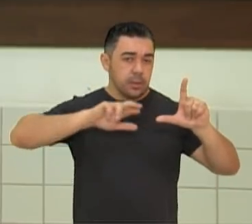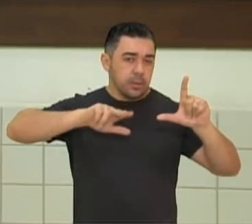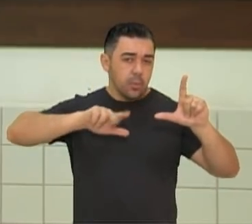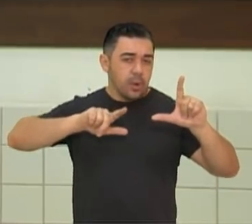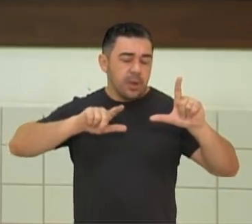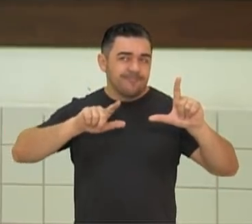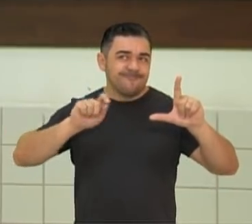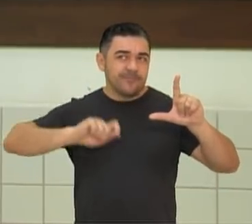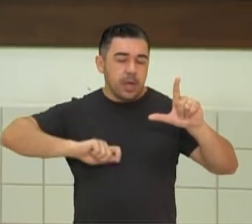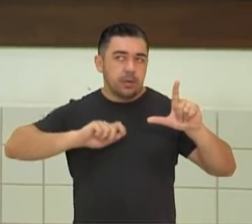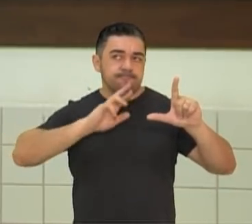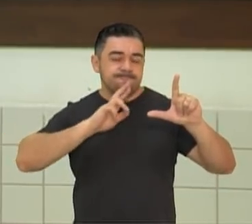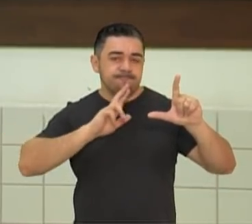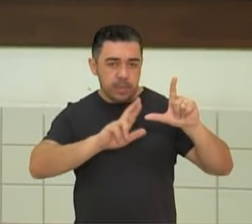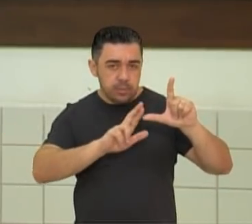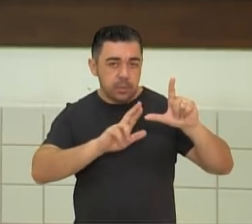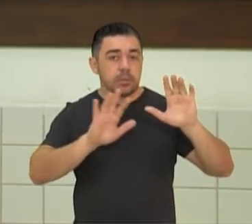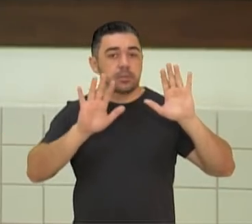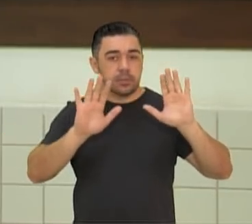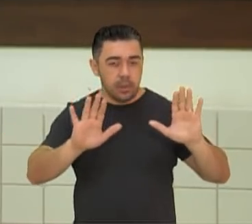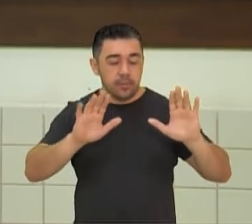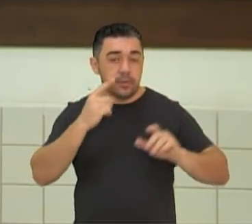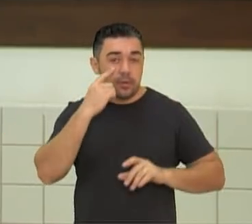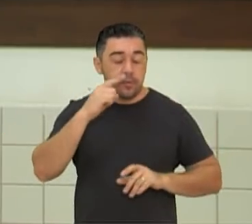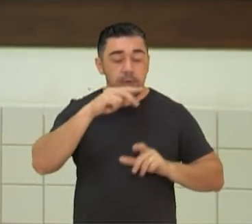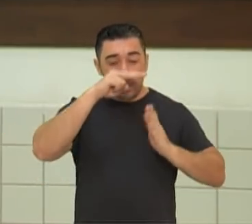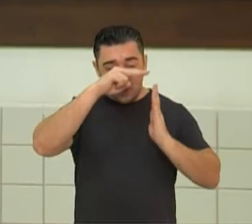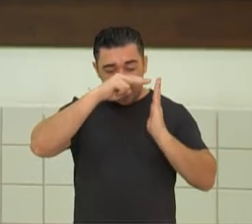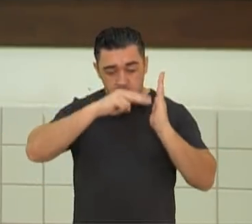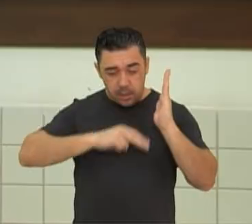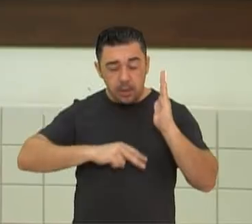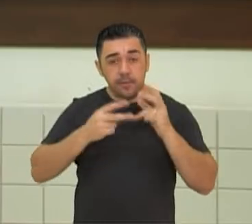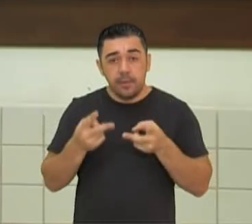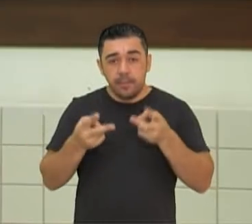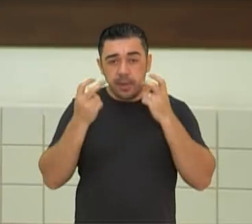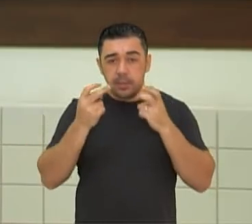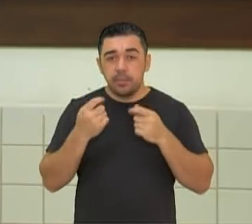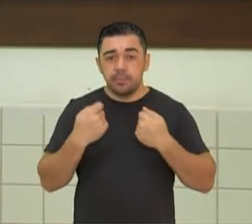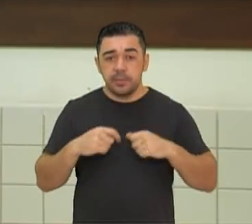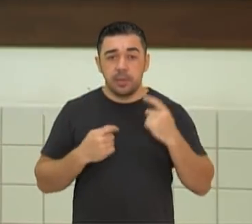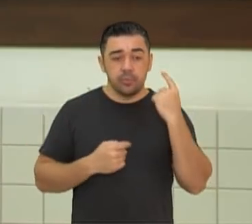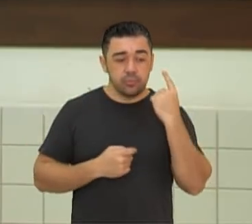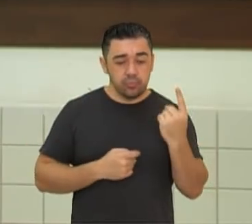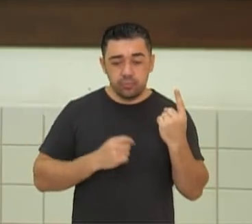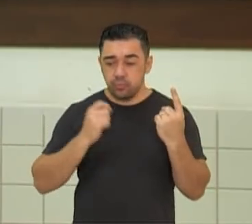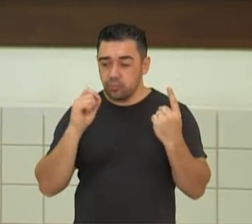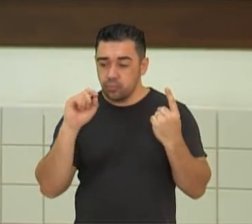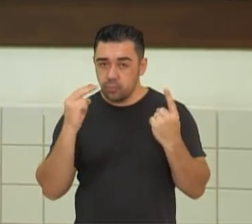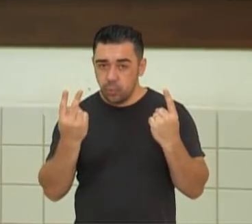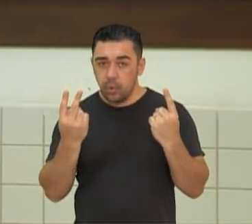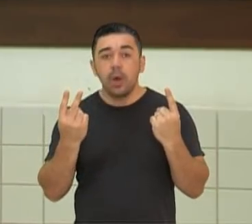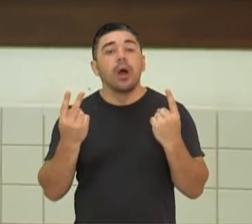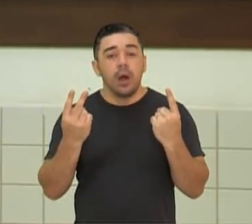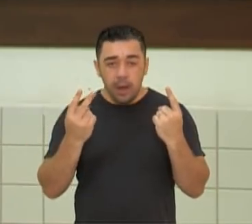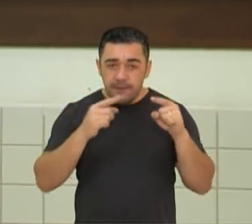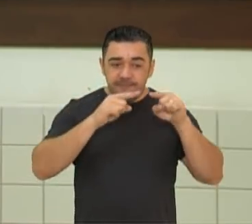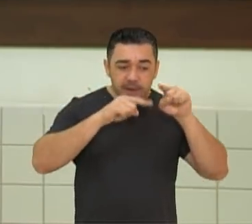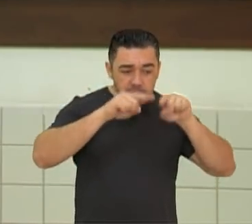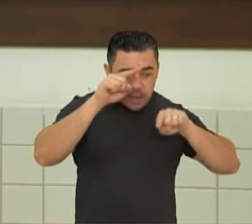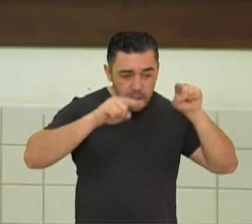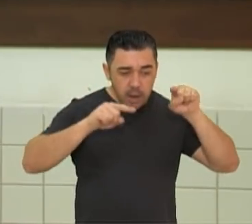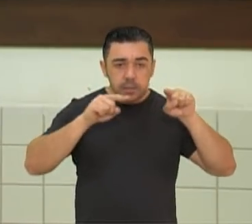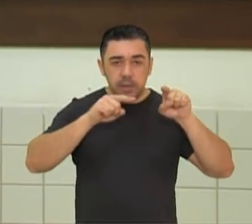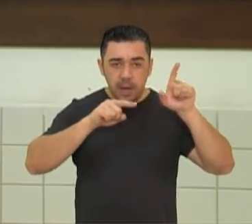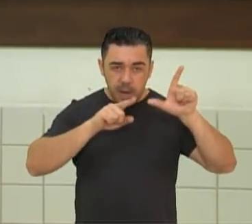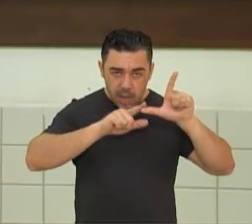para representá-la. Então, você vai lendo o enunciado e você vai percebendo que você precisa de duas variáveis ou mais variáveis para